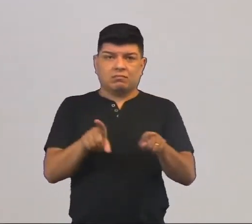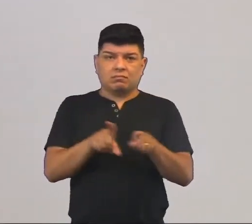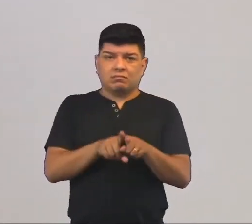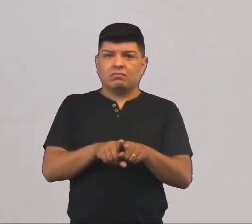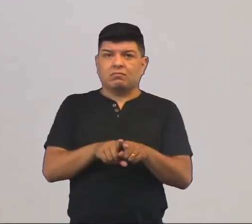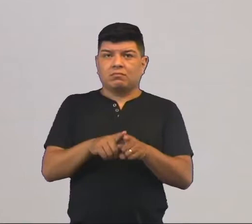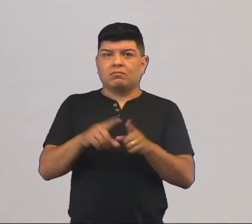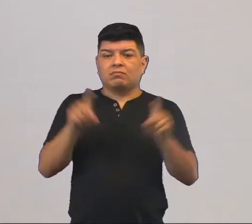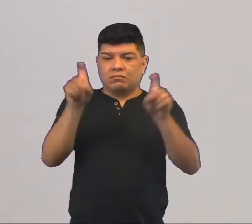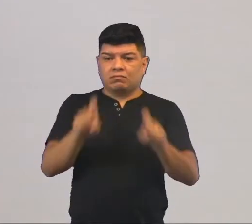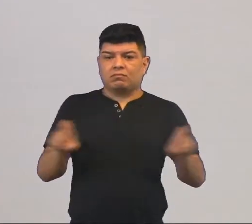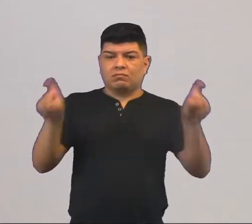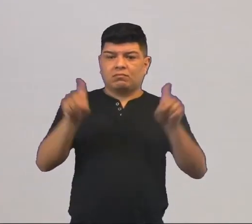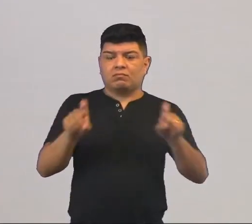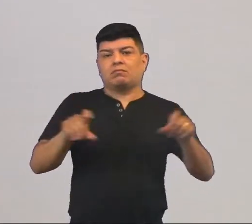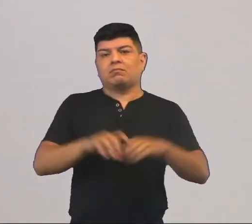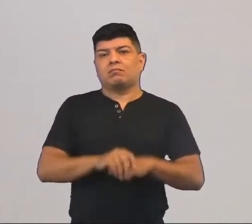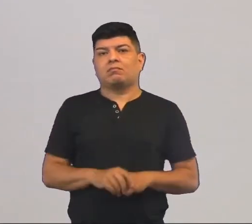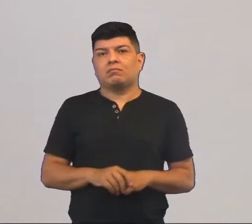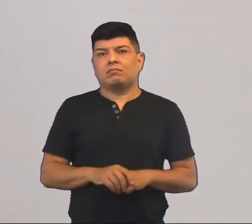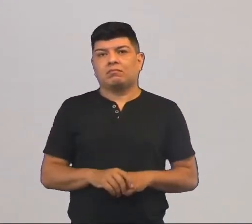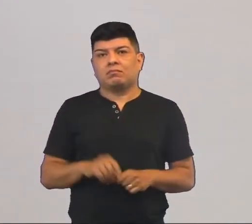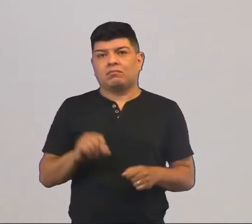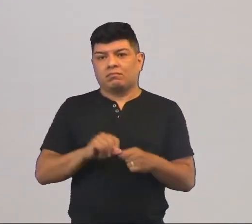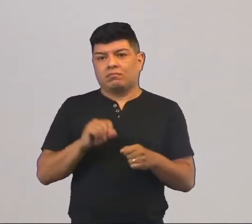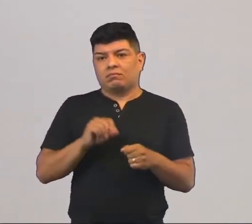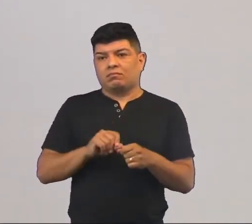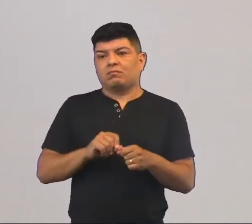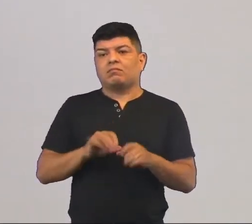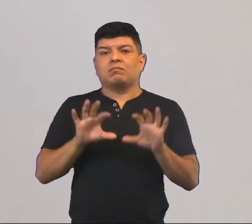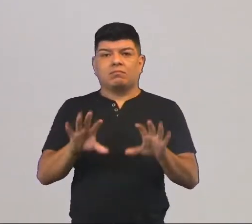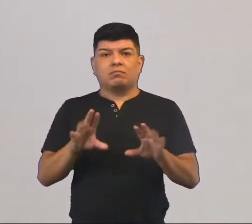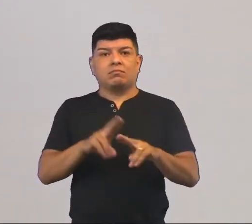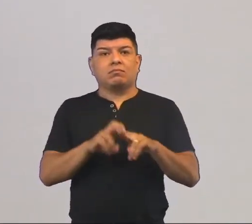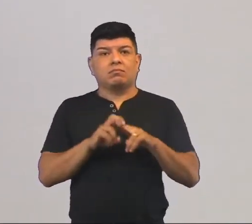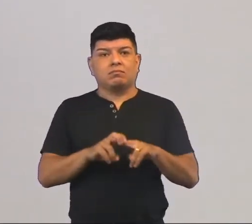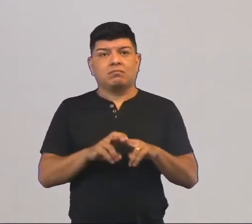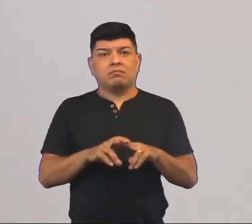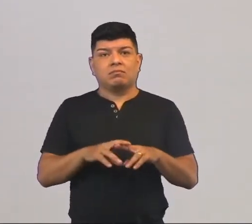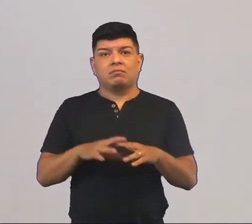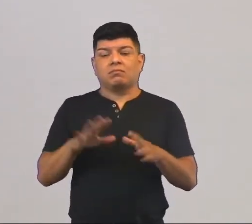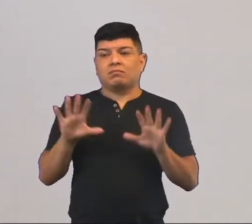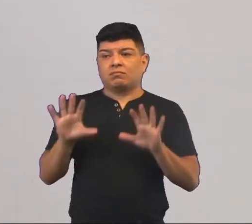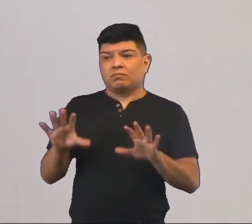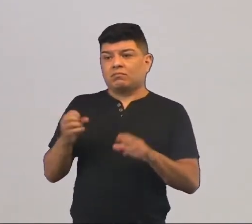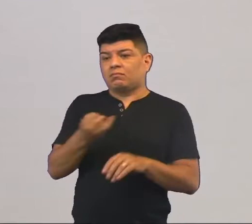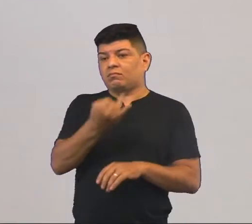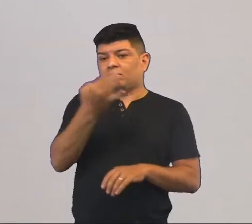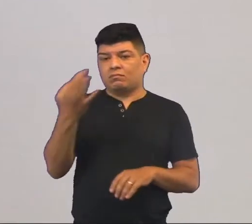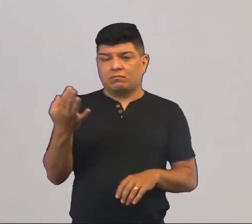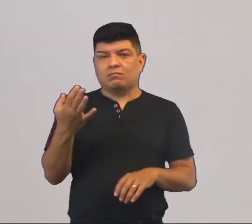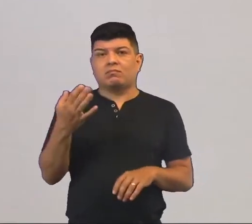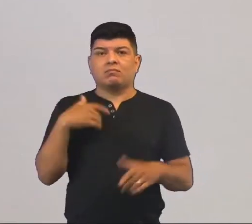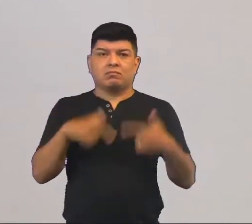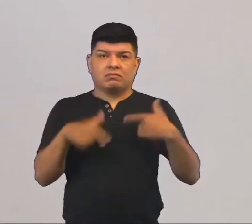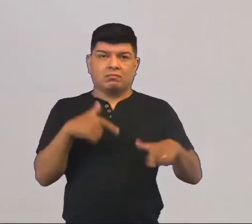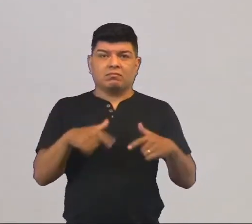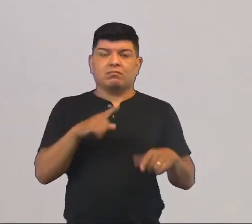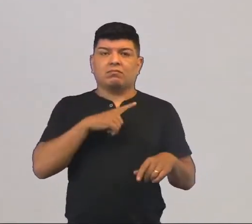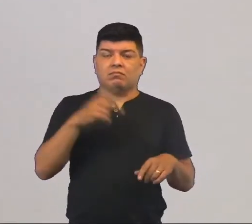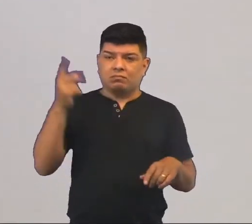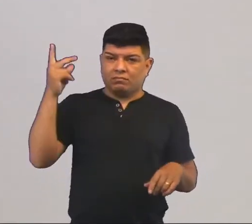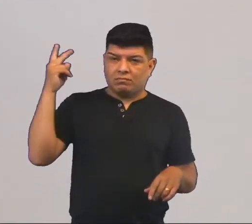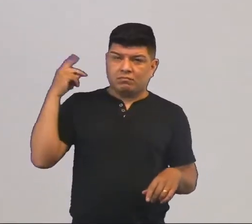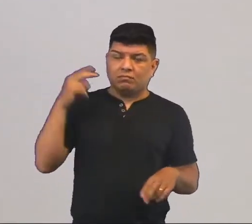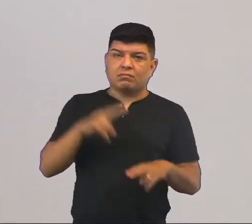no computador, né, operando aí com essa máquina. Então, já dispensa-se essa quantidade de mão de obra que tinha